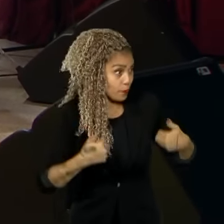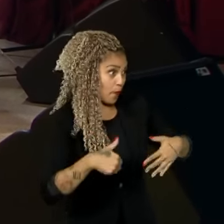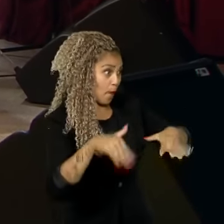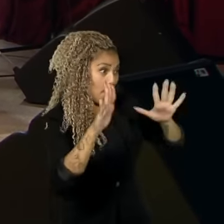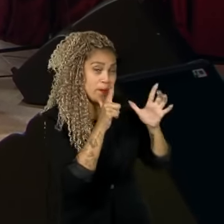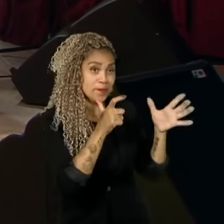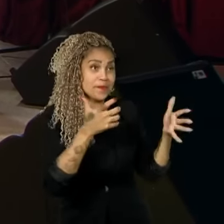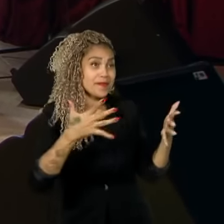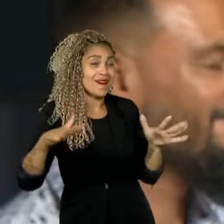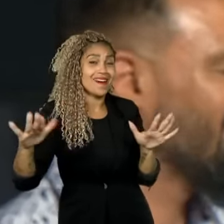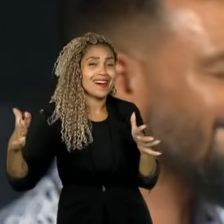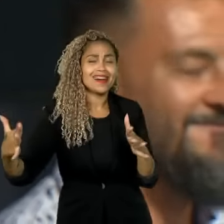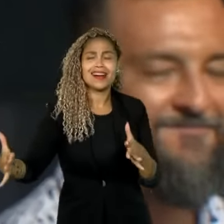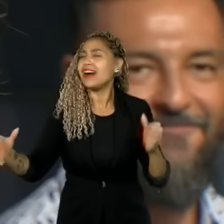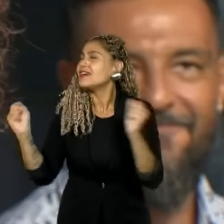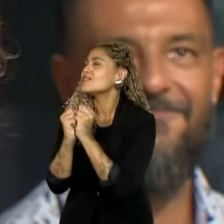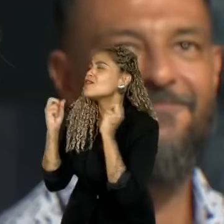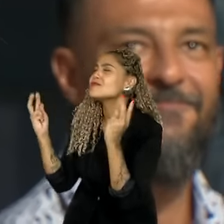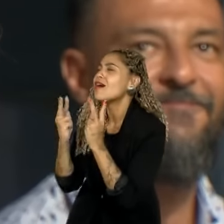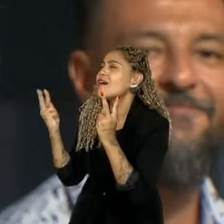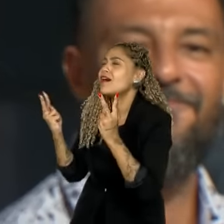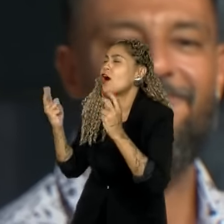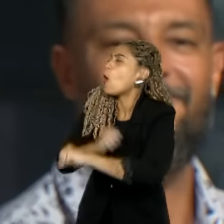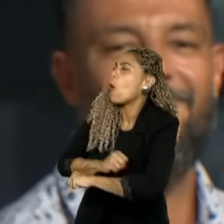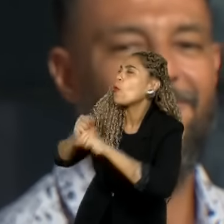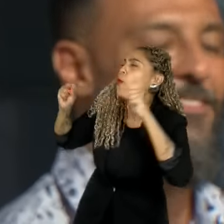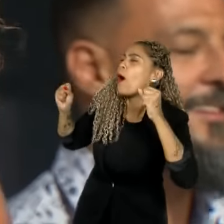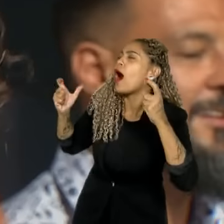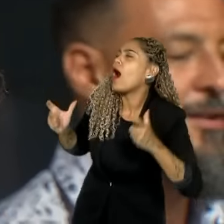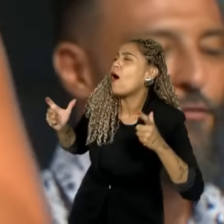Foi pro mar. Iansã, cadê Ogum?